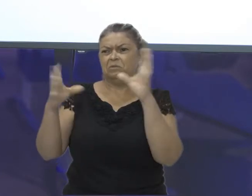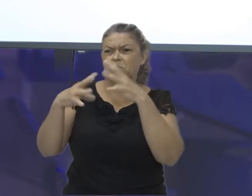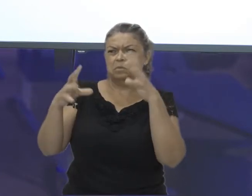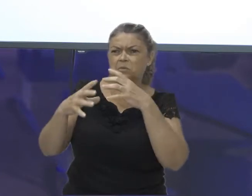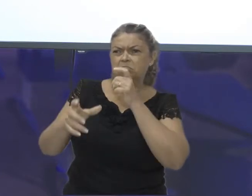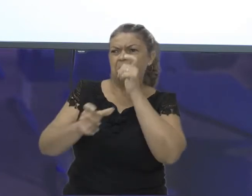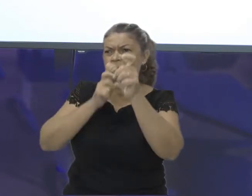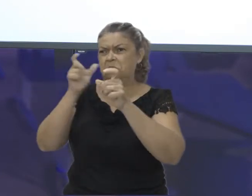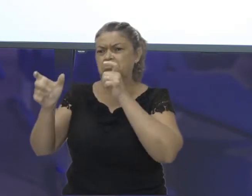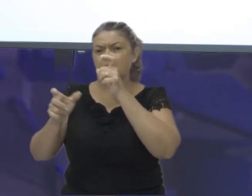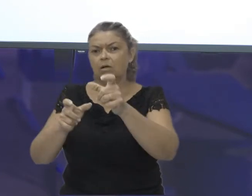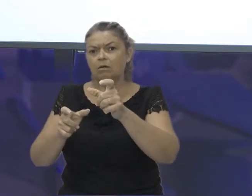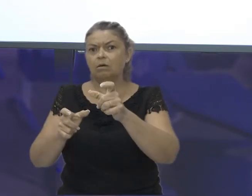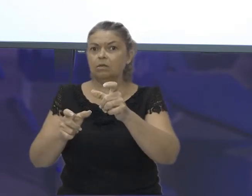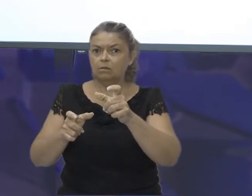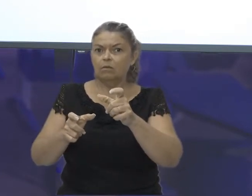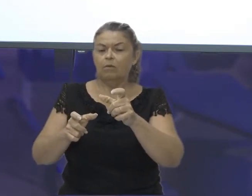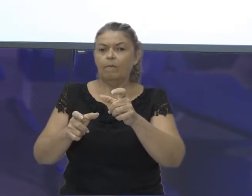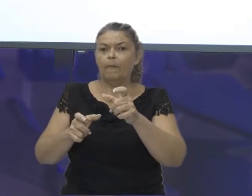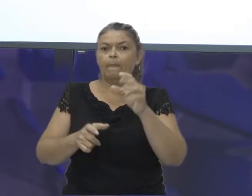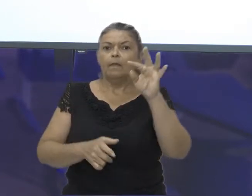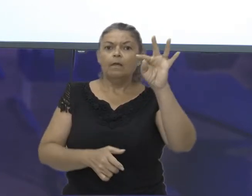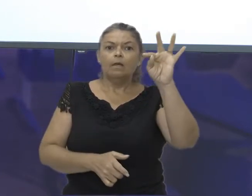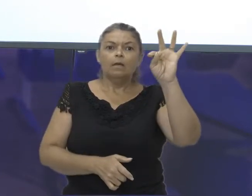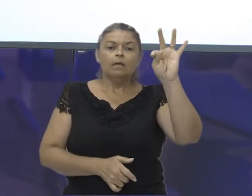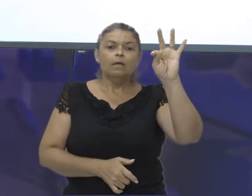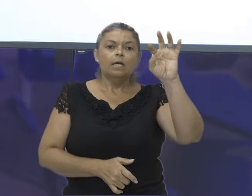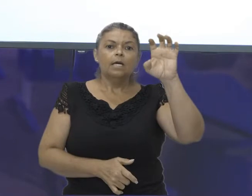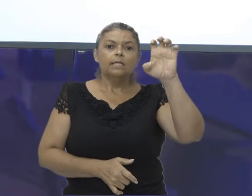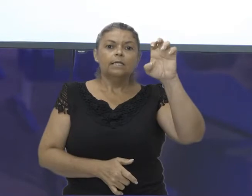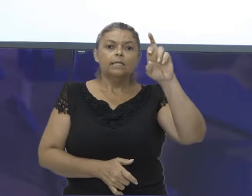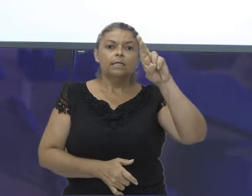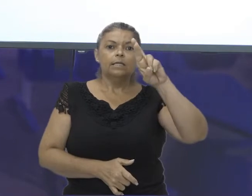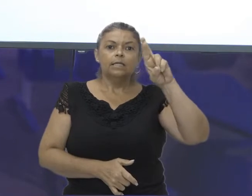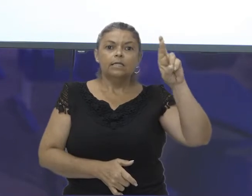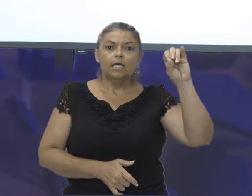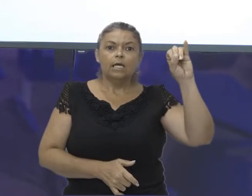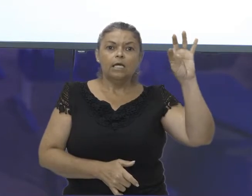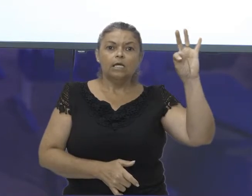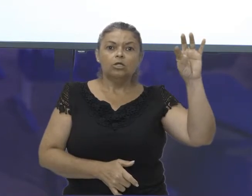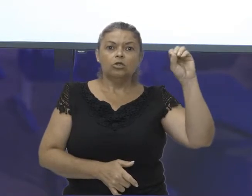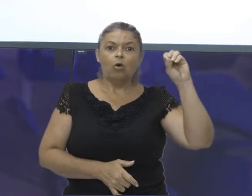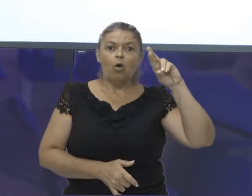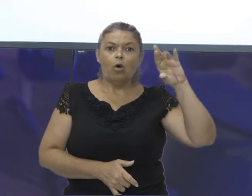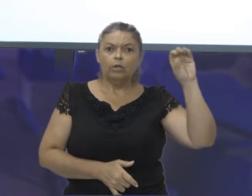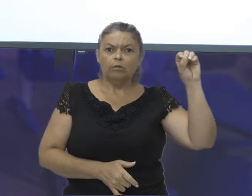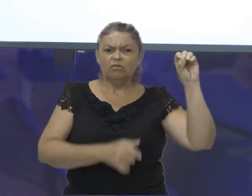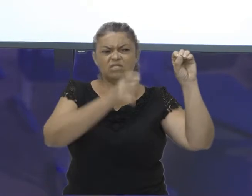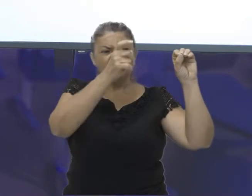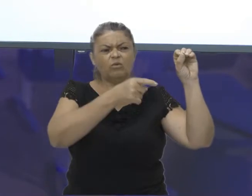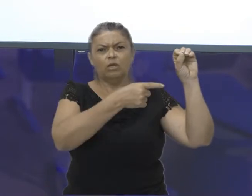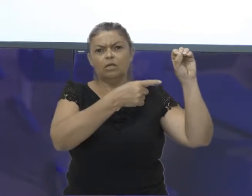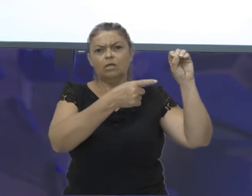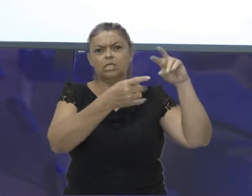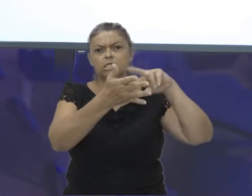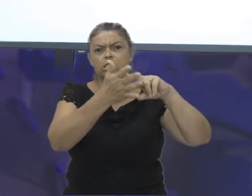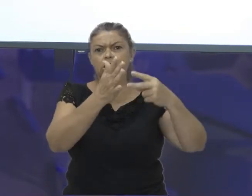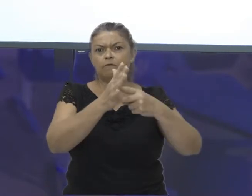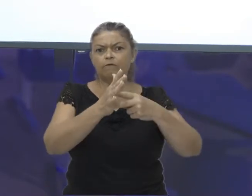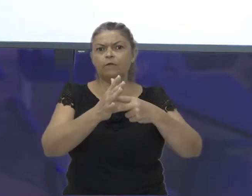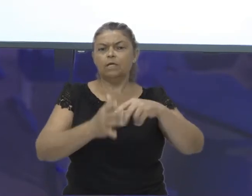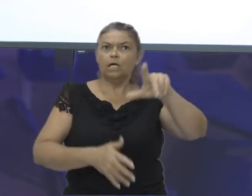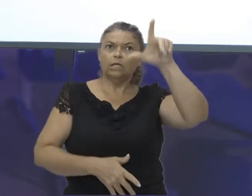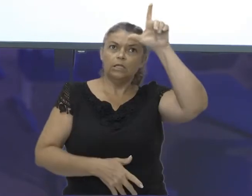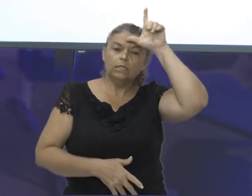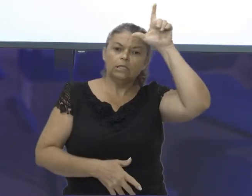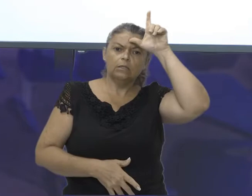território, porque falar de território é falar de poder, de dominação de poder. Aqui também no